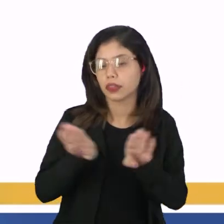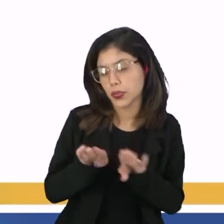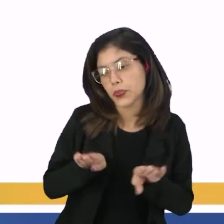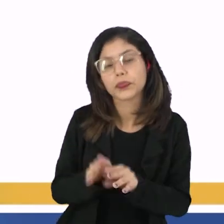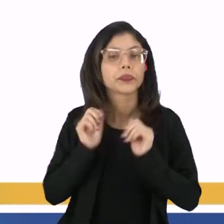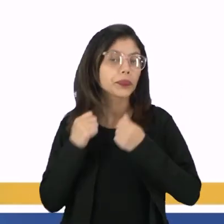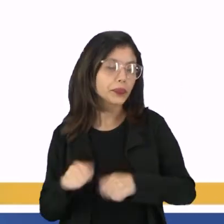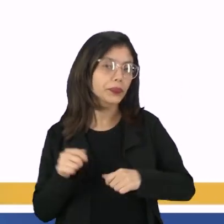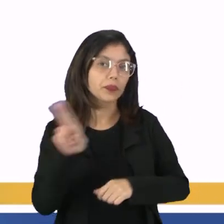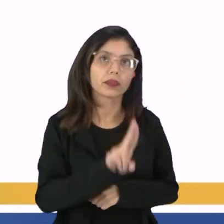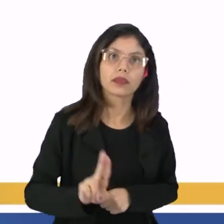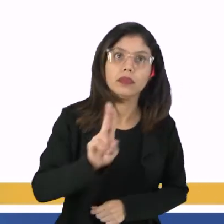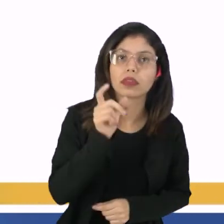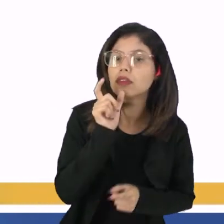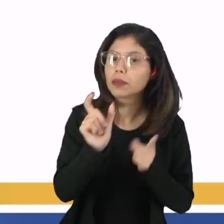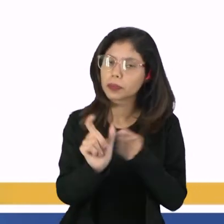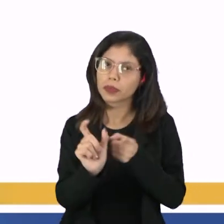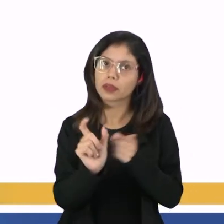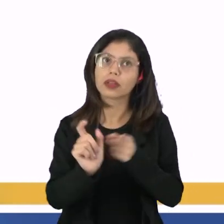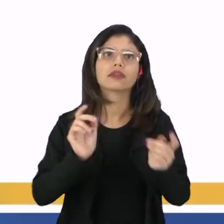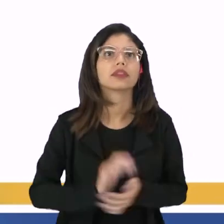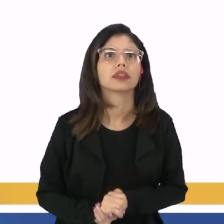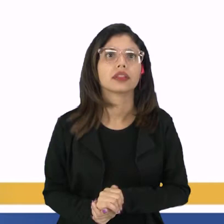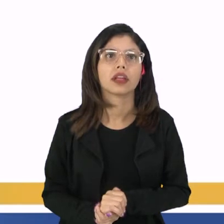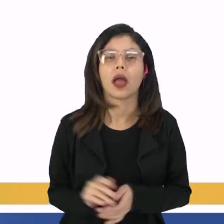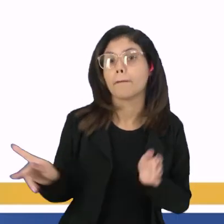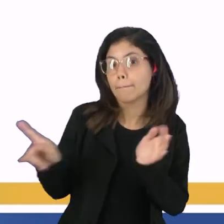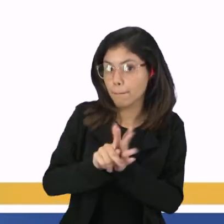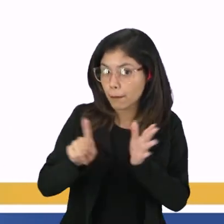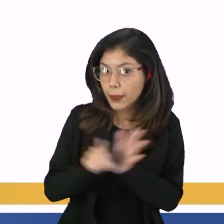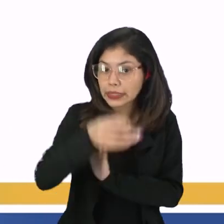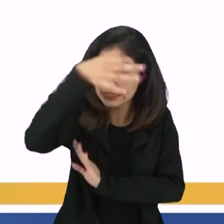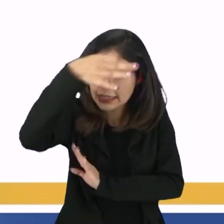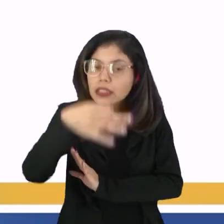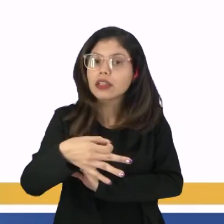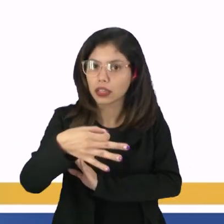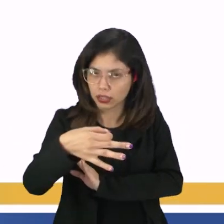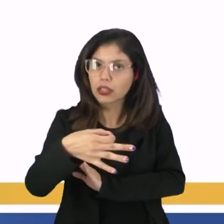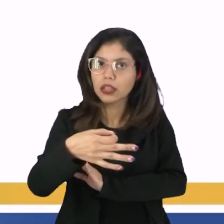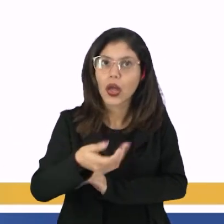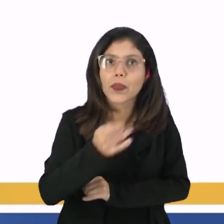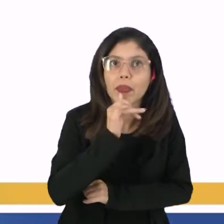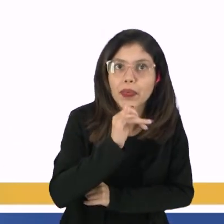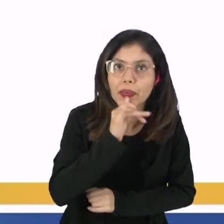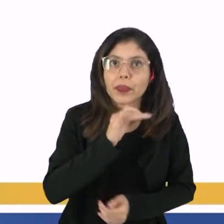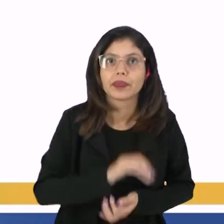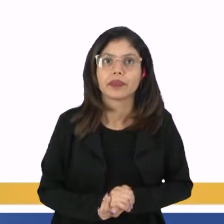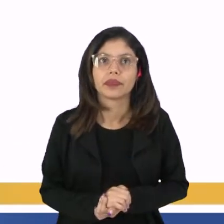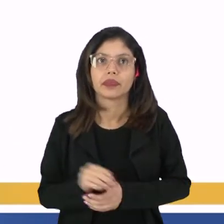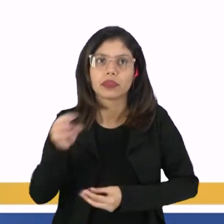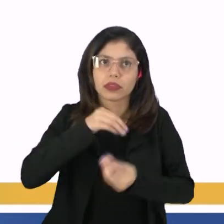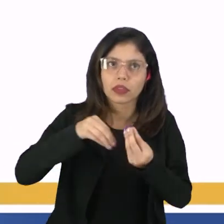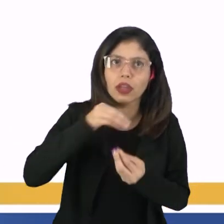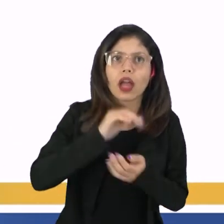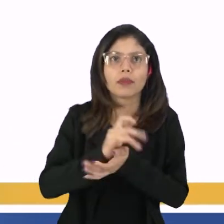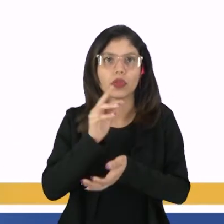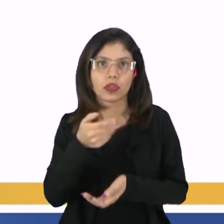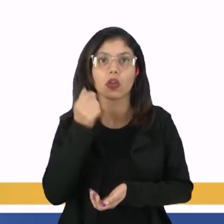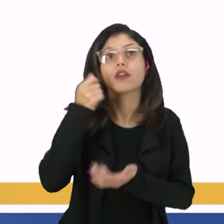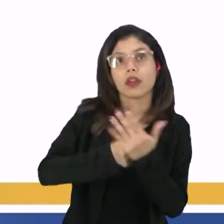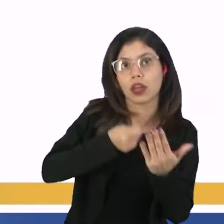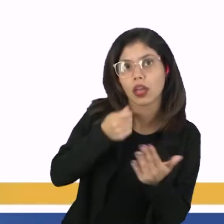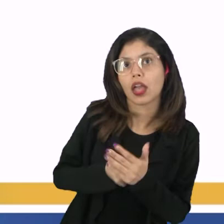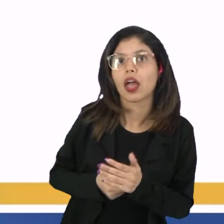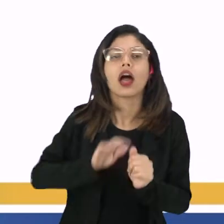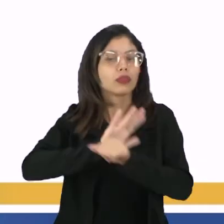também vocês têm que fazer uso de palavras e expressões adequadas aos efeitos desejados. Por exemplo, tom amistoso para convencer